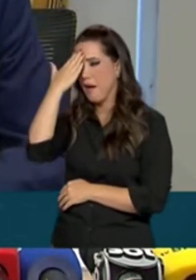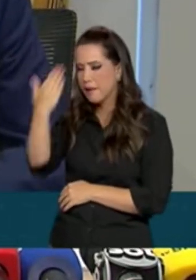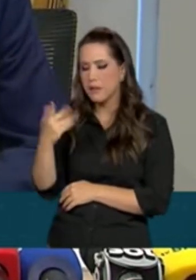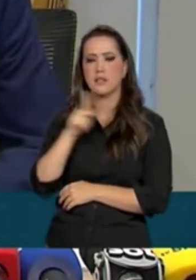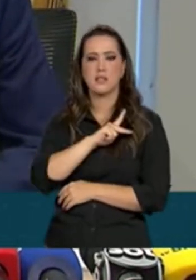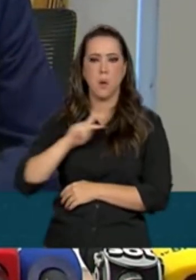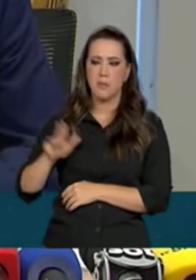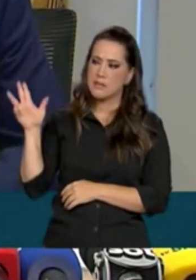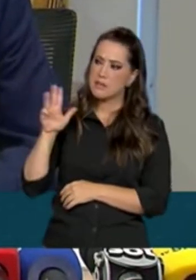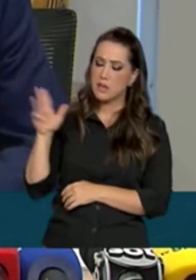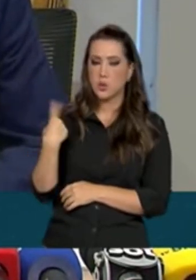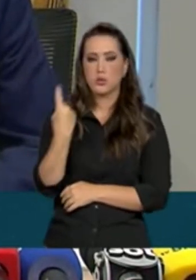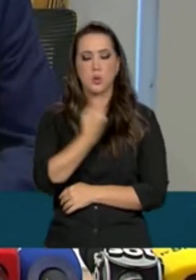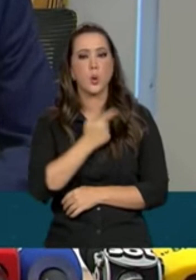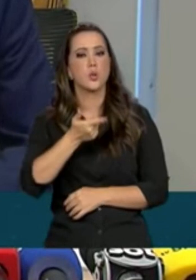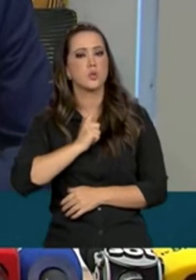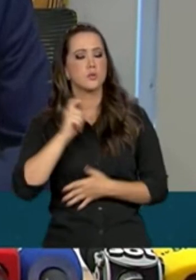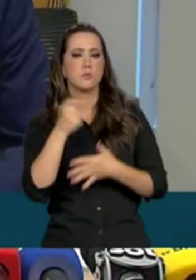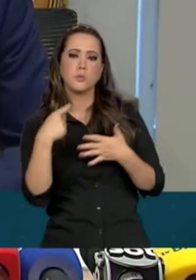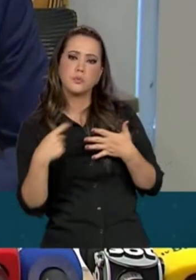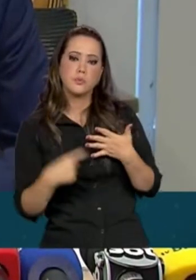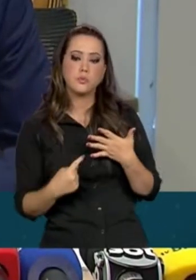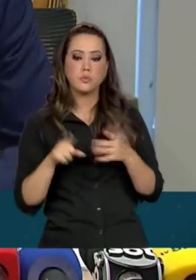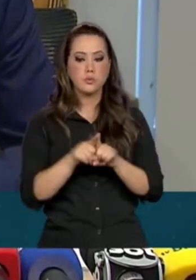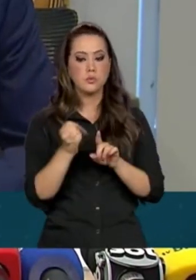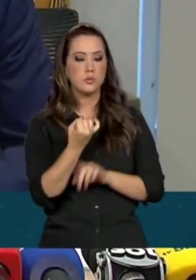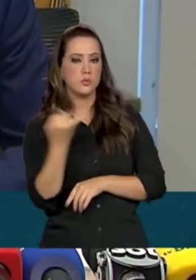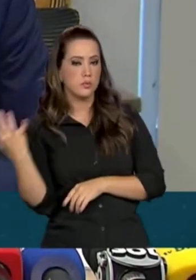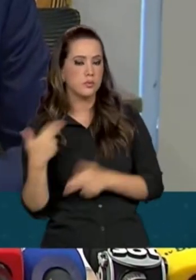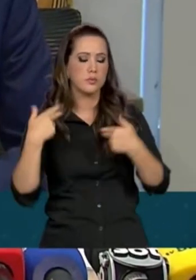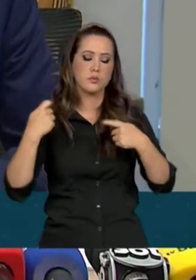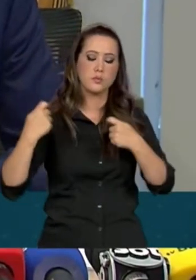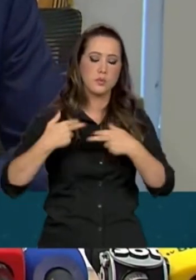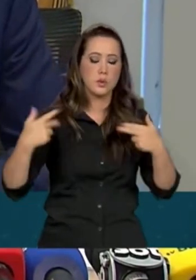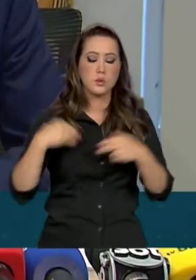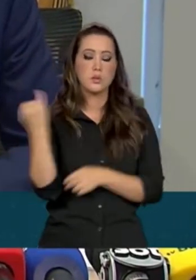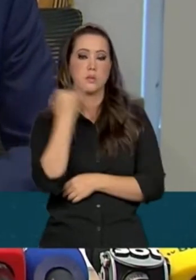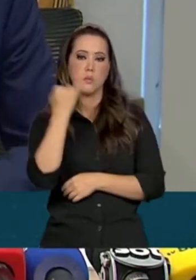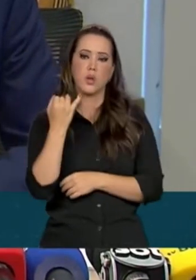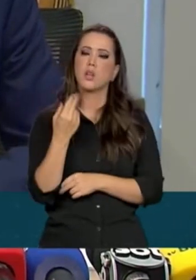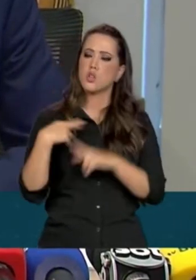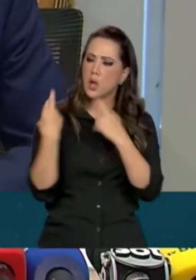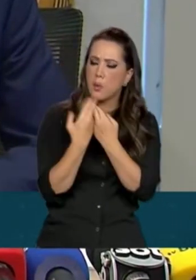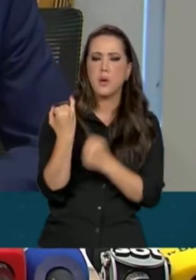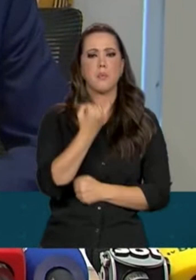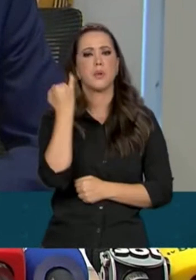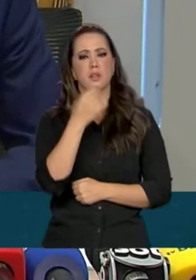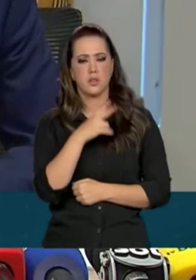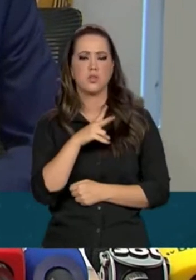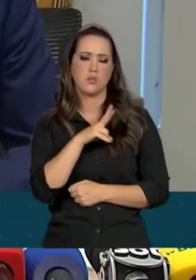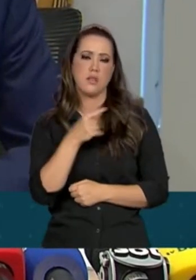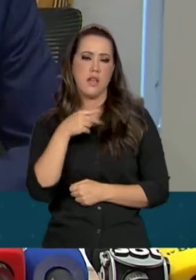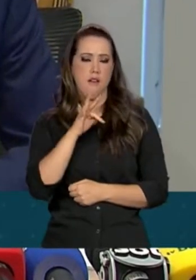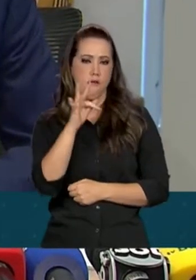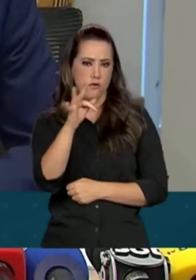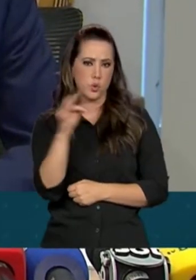todos. Tivemos uma série de reuniões muito produtivas e construtivas. Eu acho que vocês em breve verão um